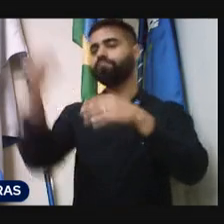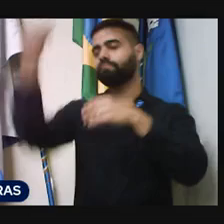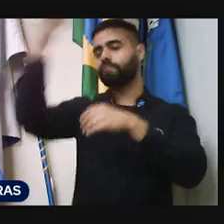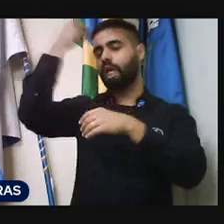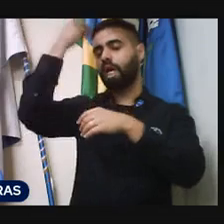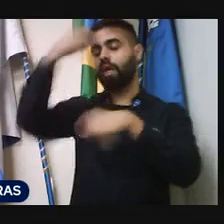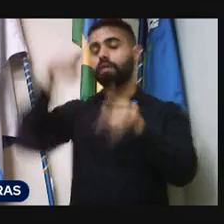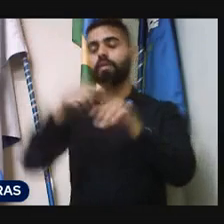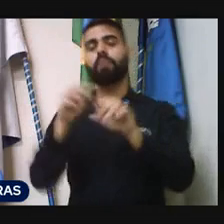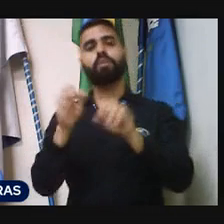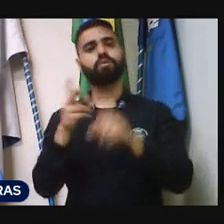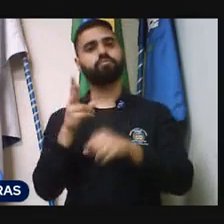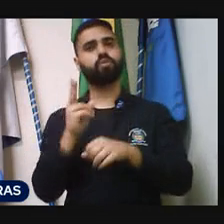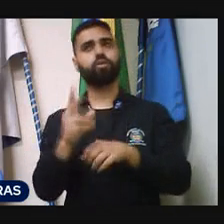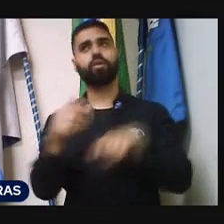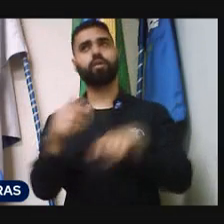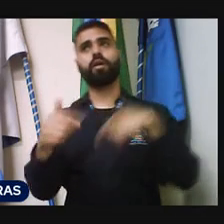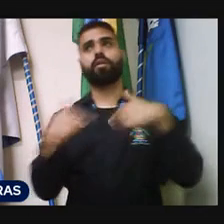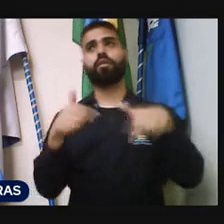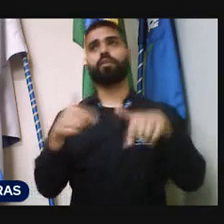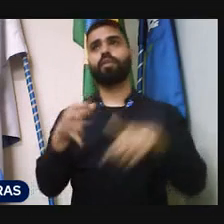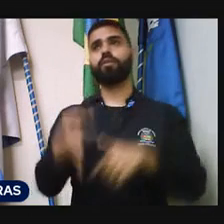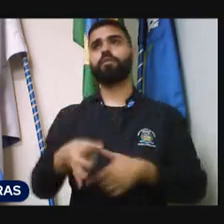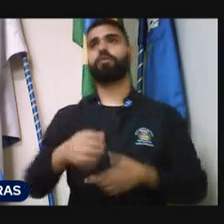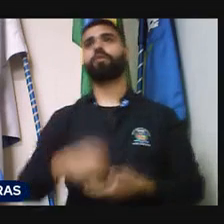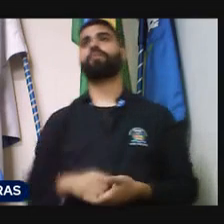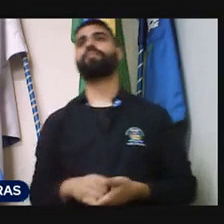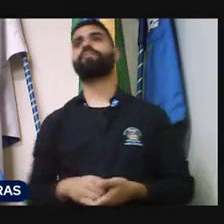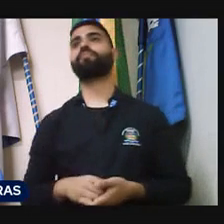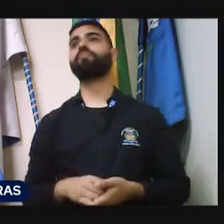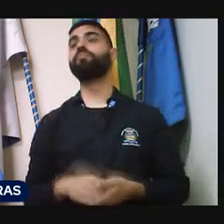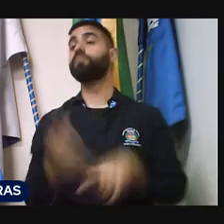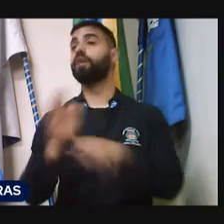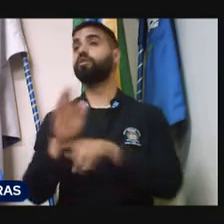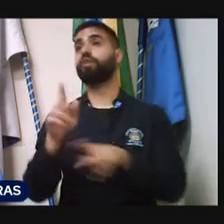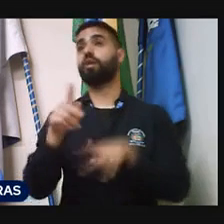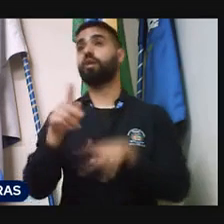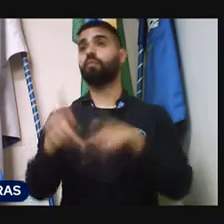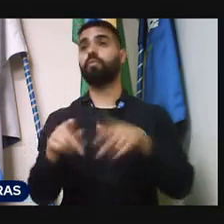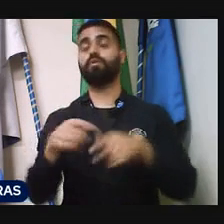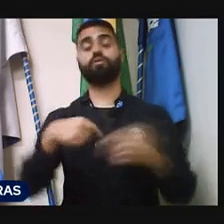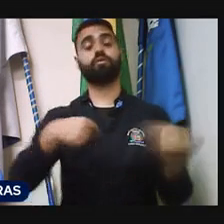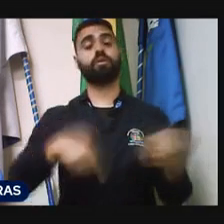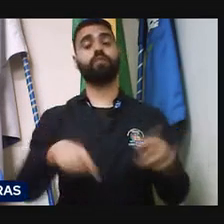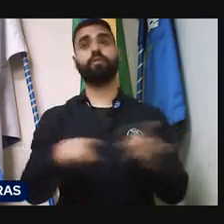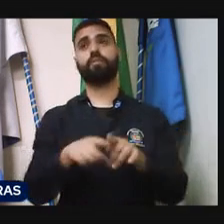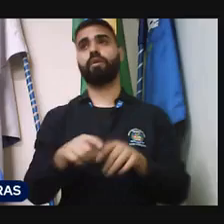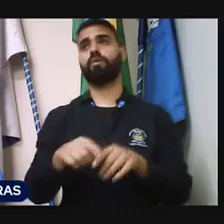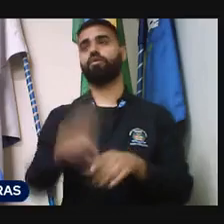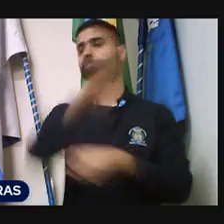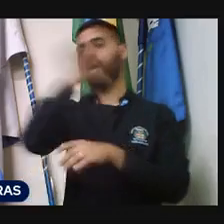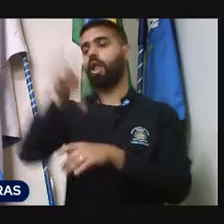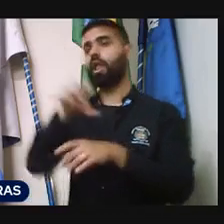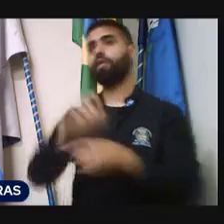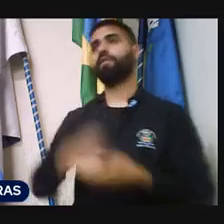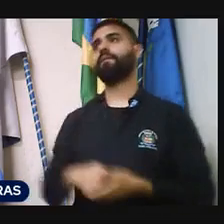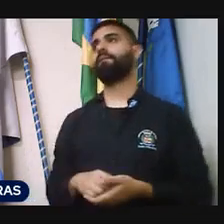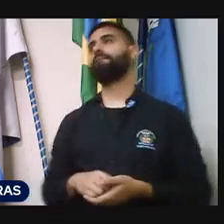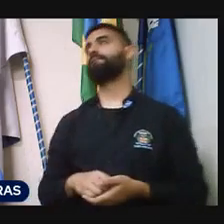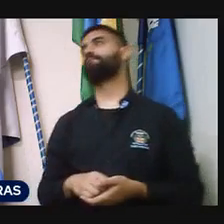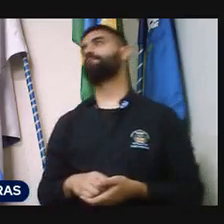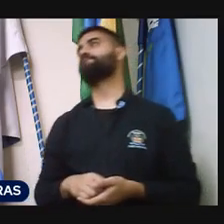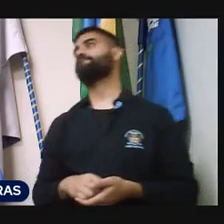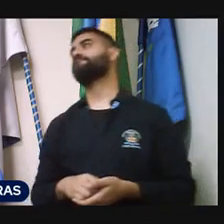servindo com essa maneira digna é a população do Distrito de Conservatória e adjacências e